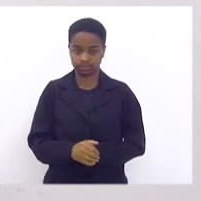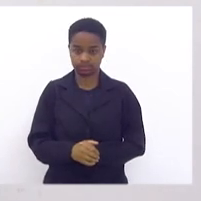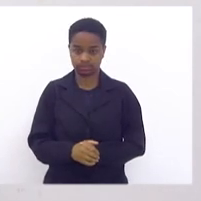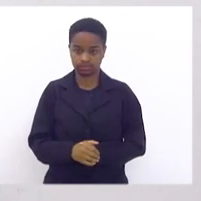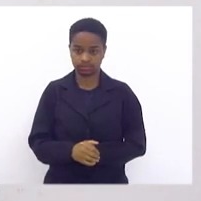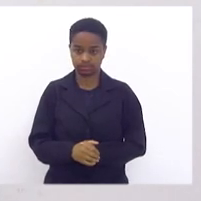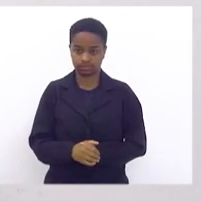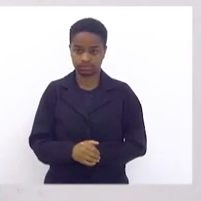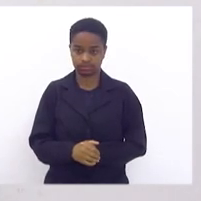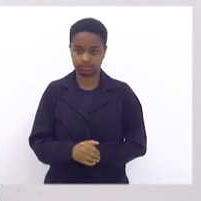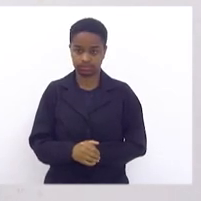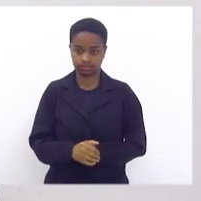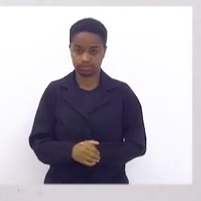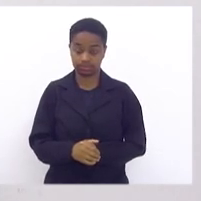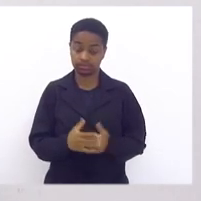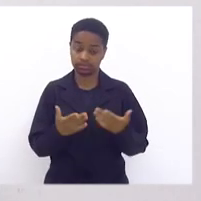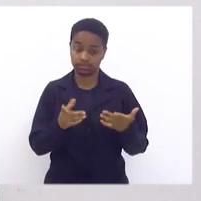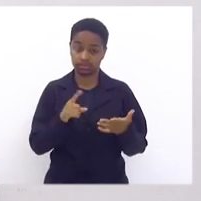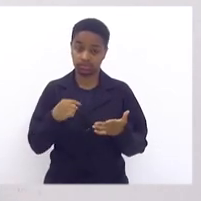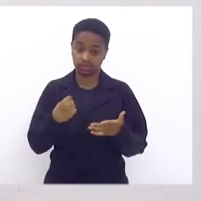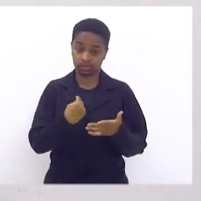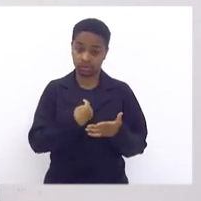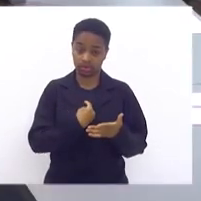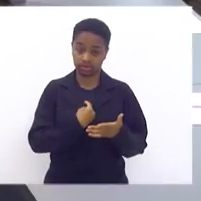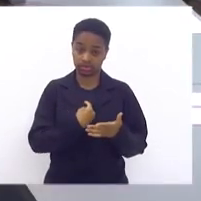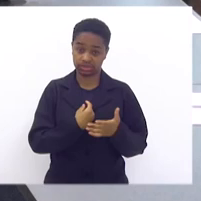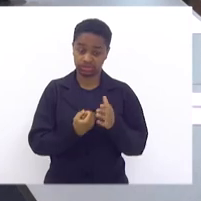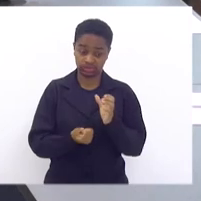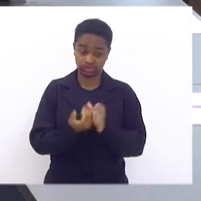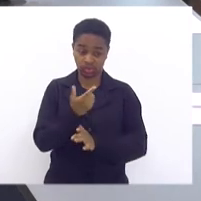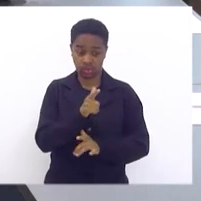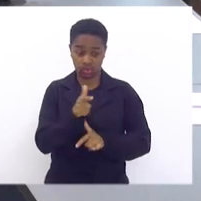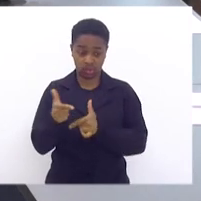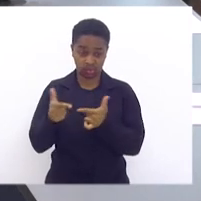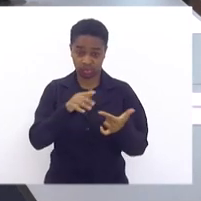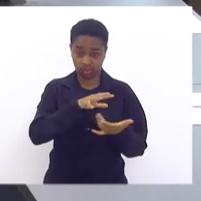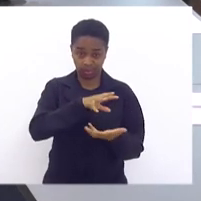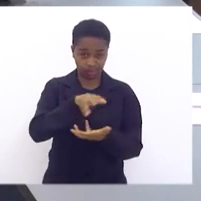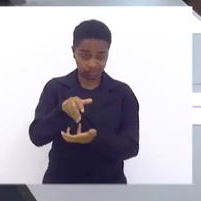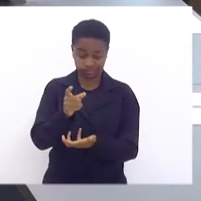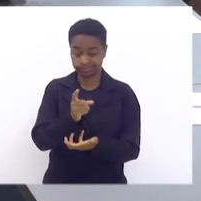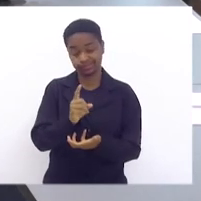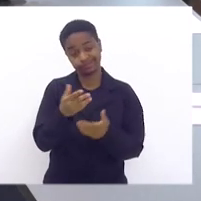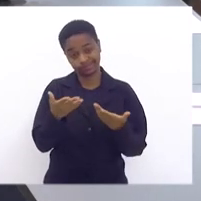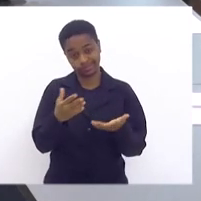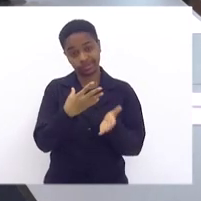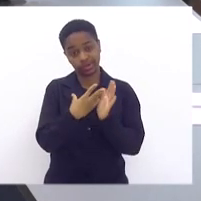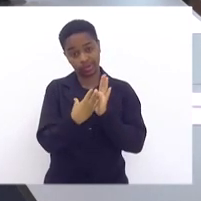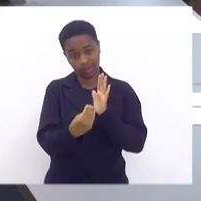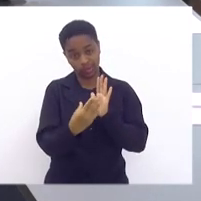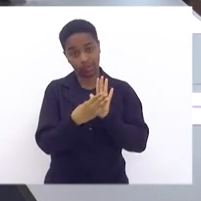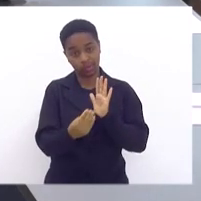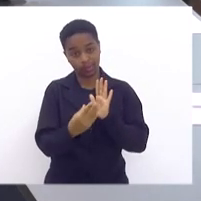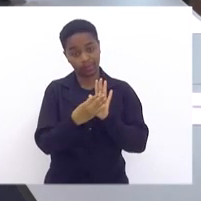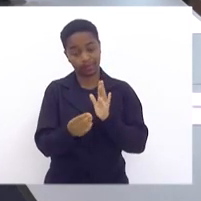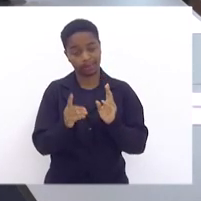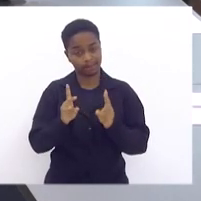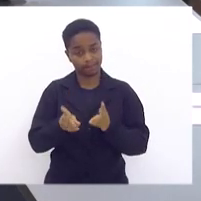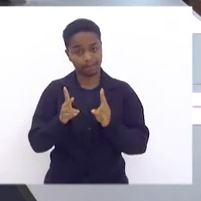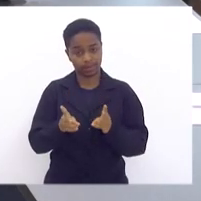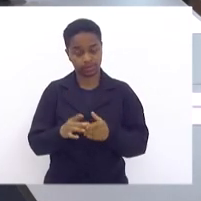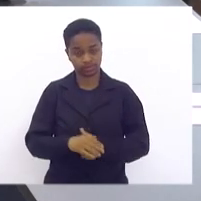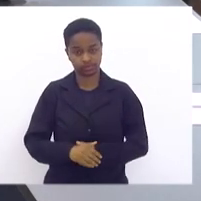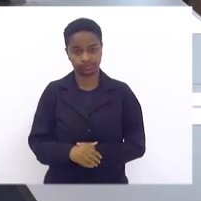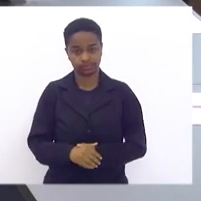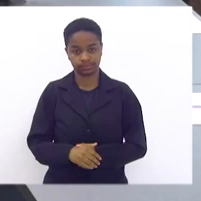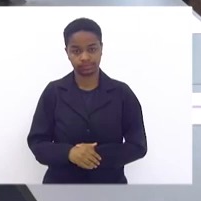E como não viemos de Marte nem de Vênus, o planeta do amor, reproduzimos essa mesma condição. Eu